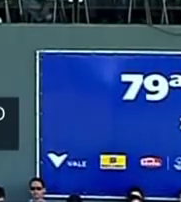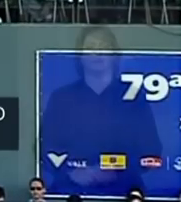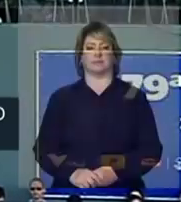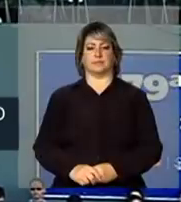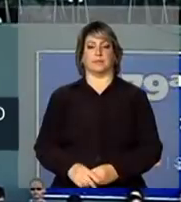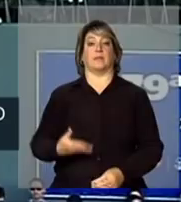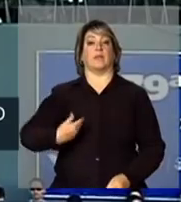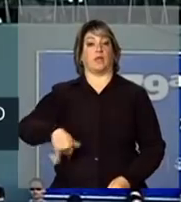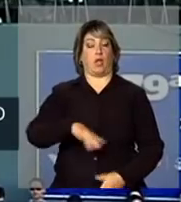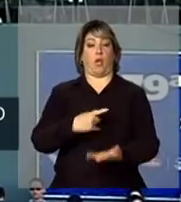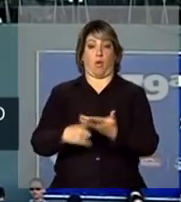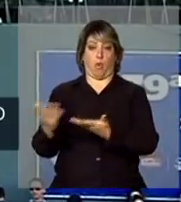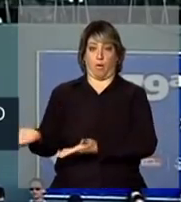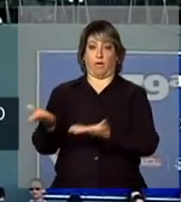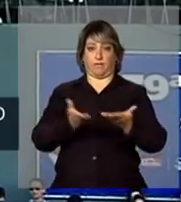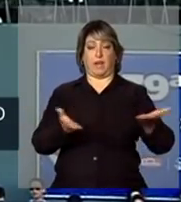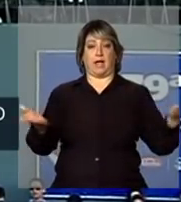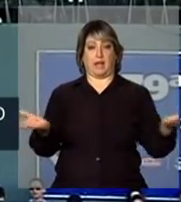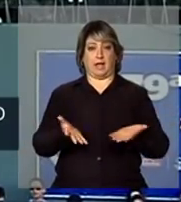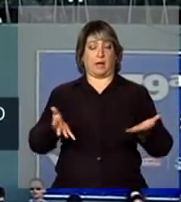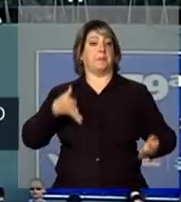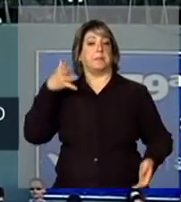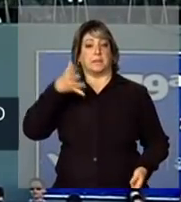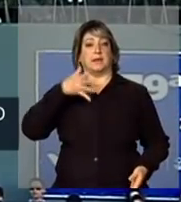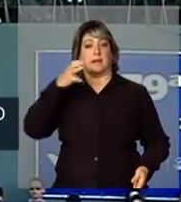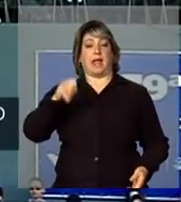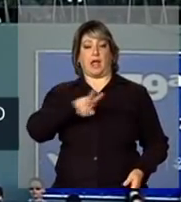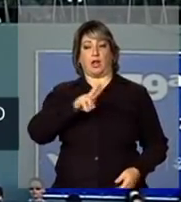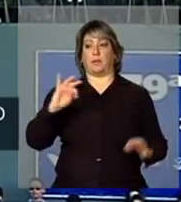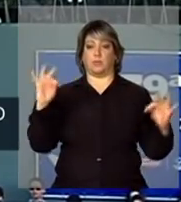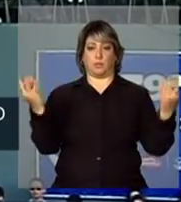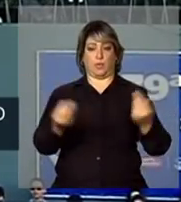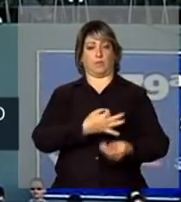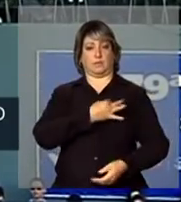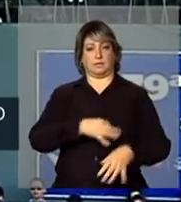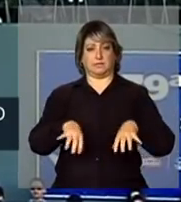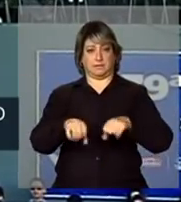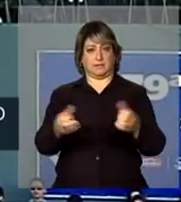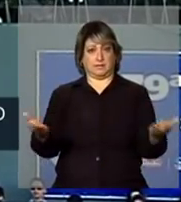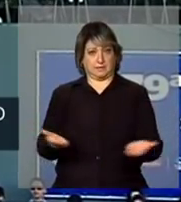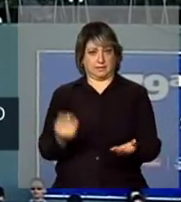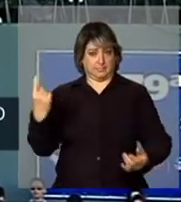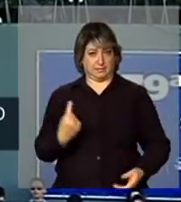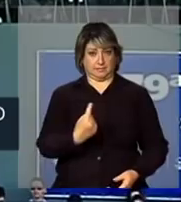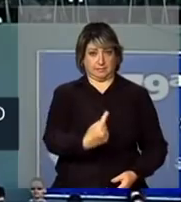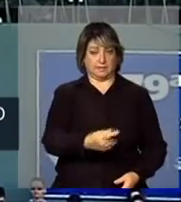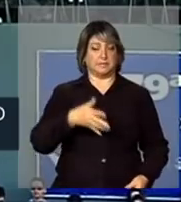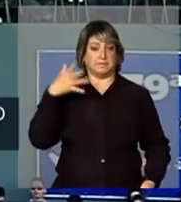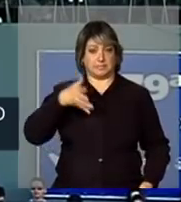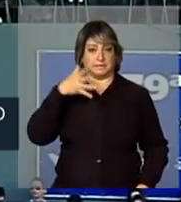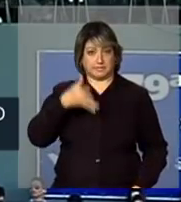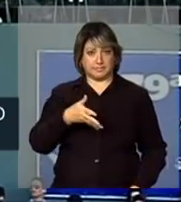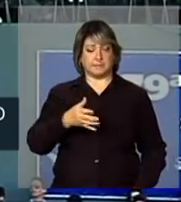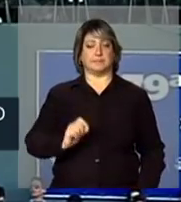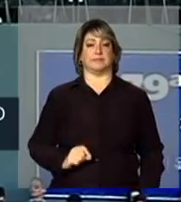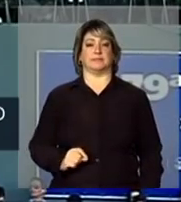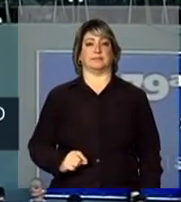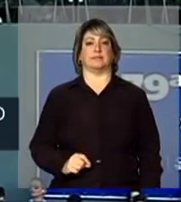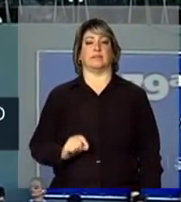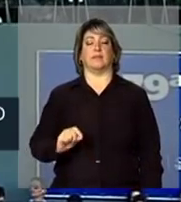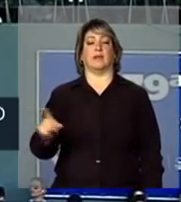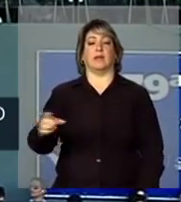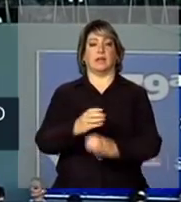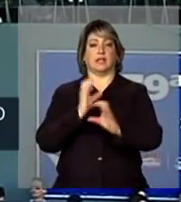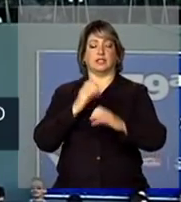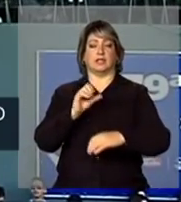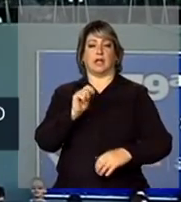Nós convidamos para falar em nome dos agraciados com a comenda do mérito ABCZ 2013, o